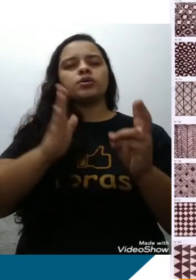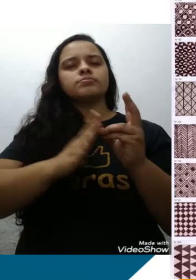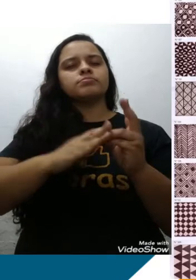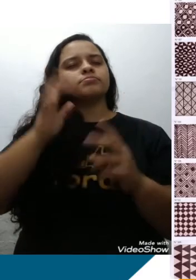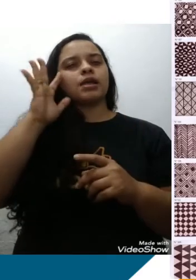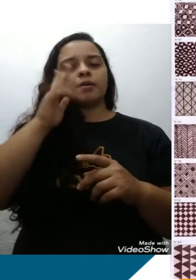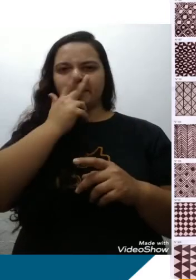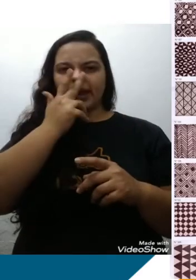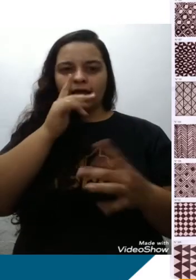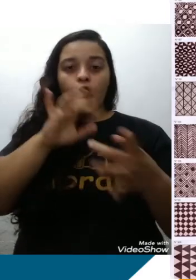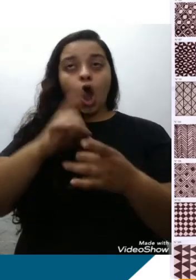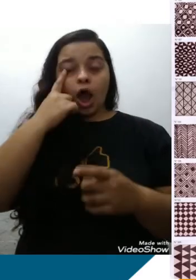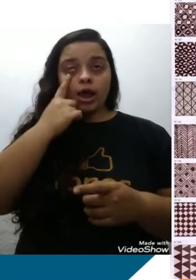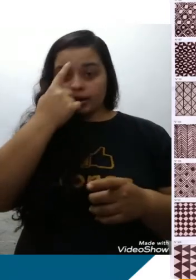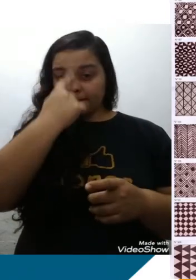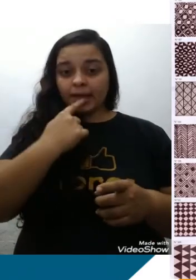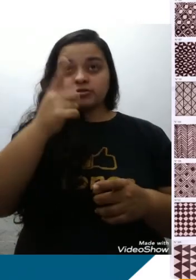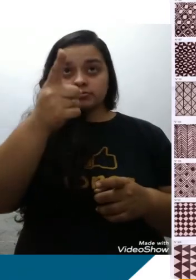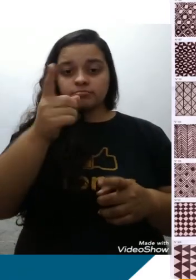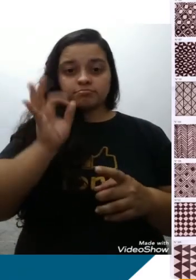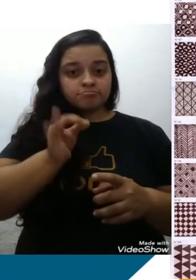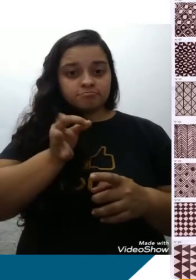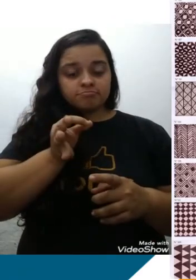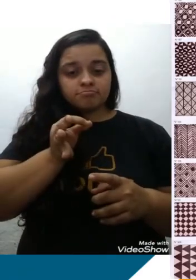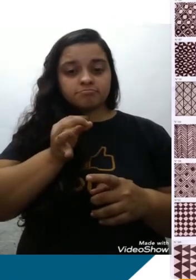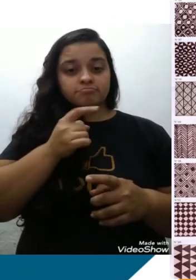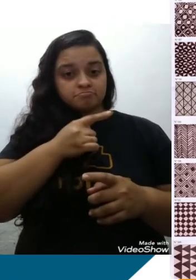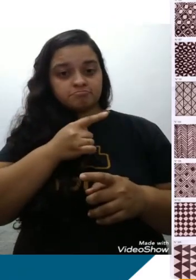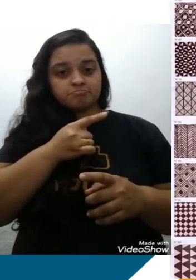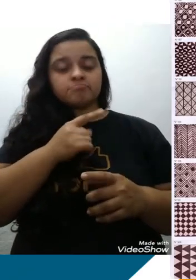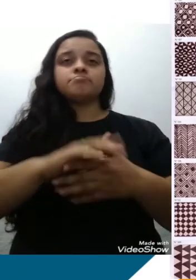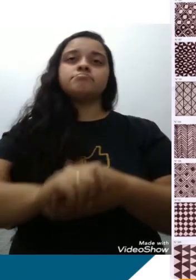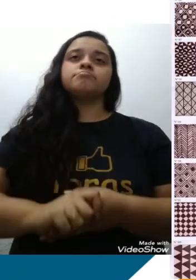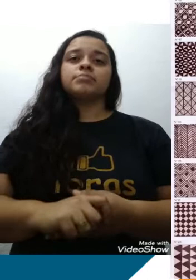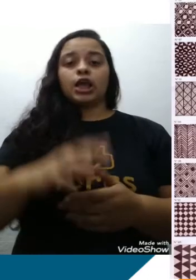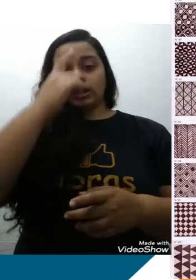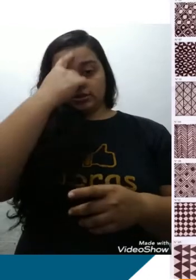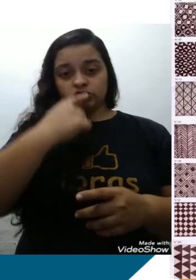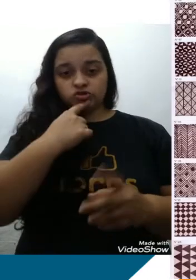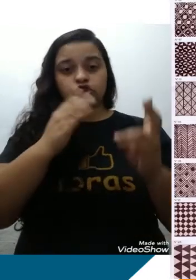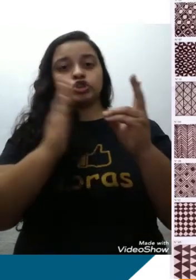Prestem atenção, senão é uma imagem um pouco parecida com essas daqui. Com essa indígena,